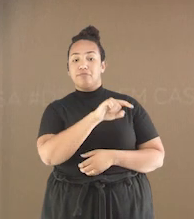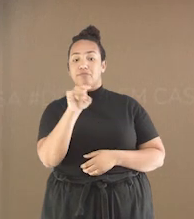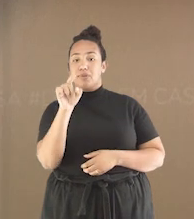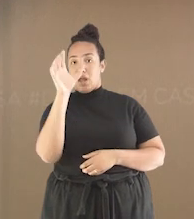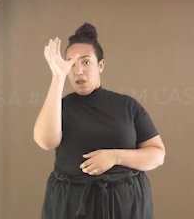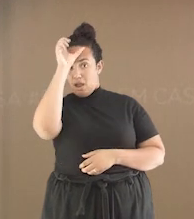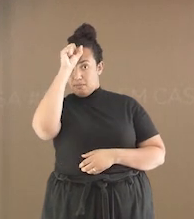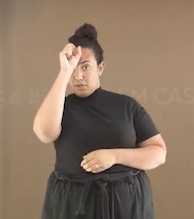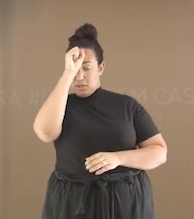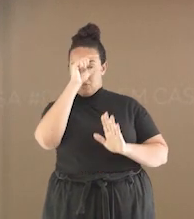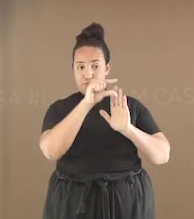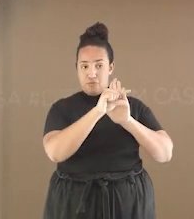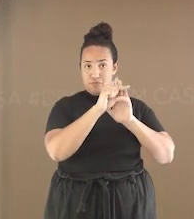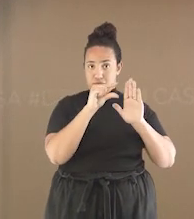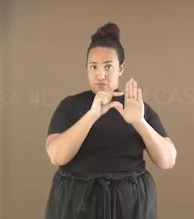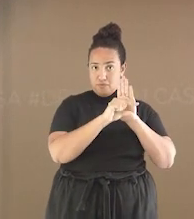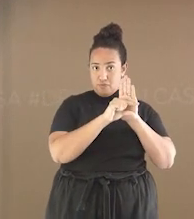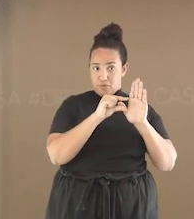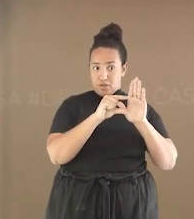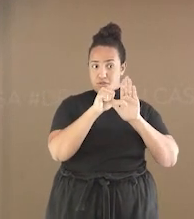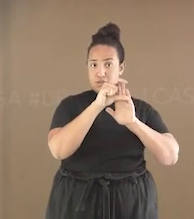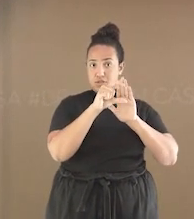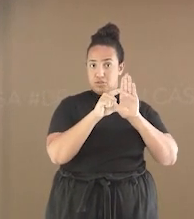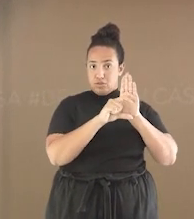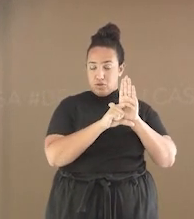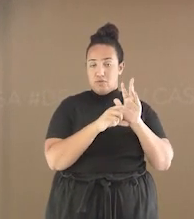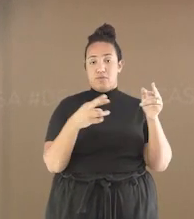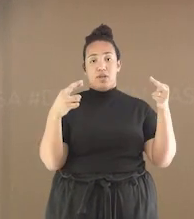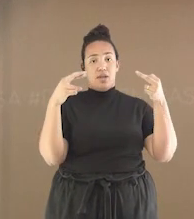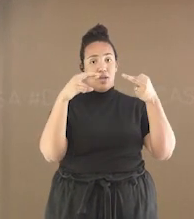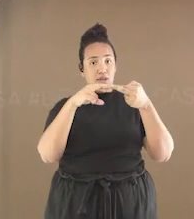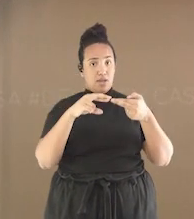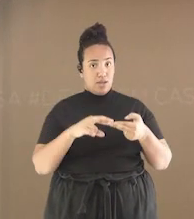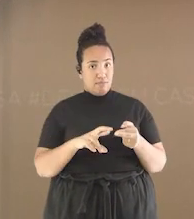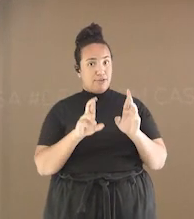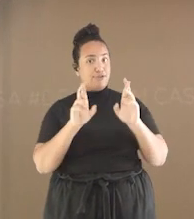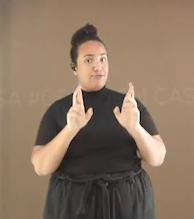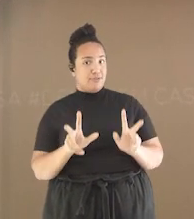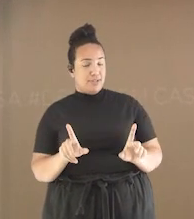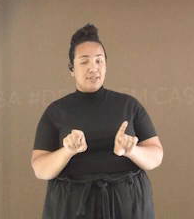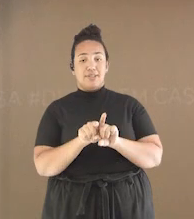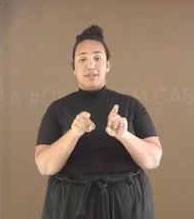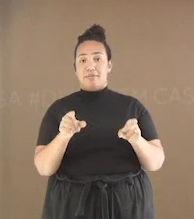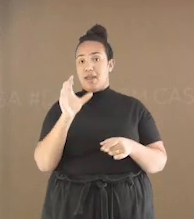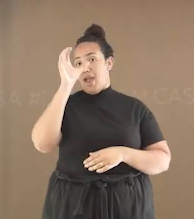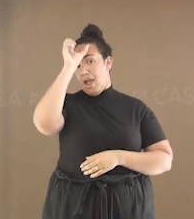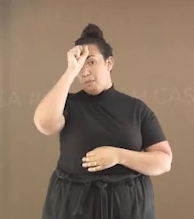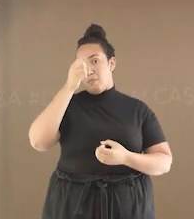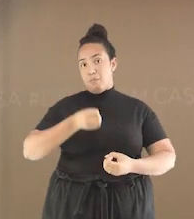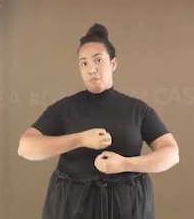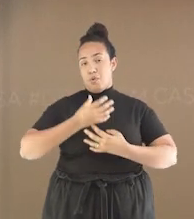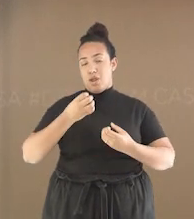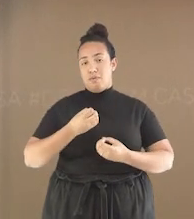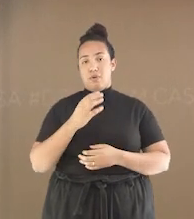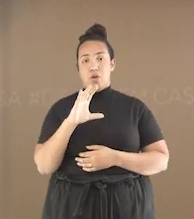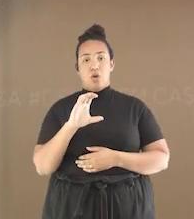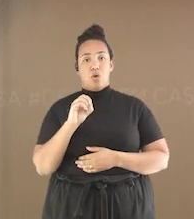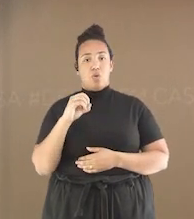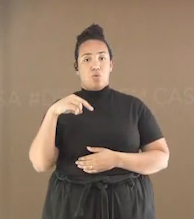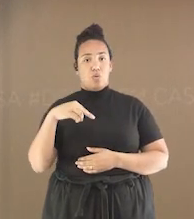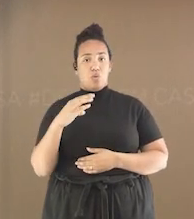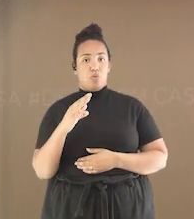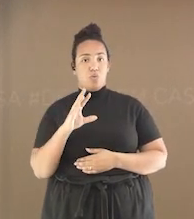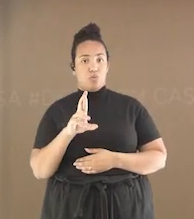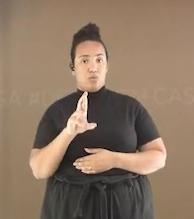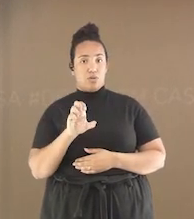entre verso, estrofe e rima. Descobriu o que é um poema concreto e analisou